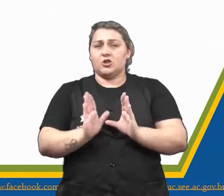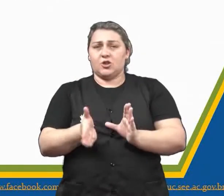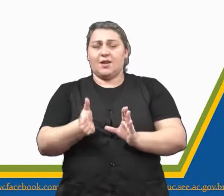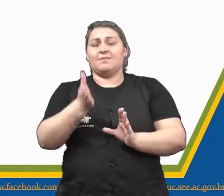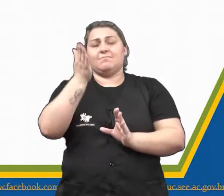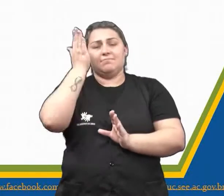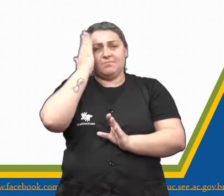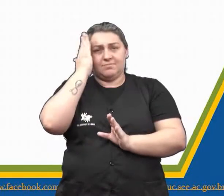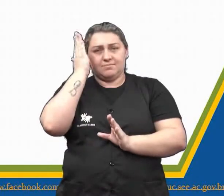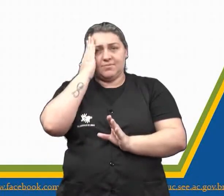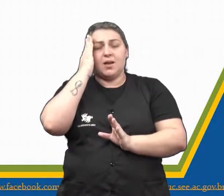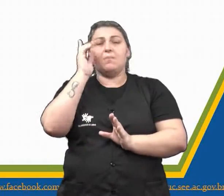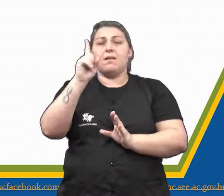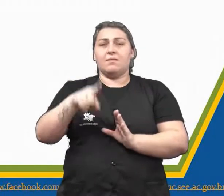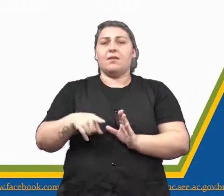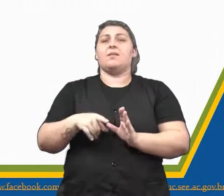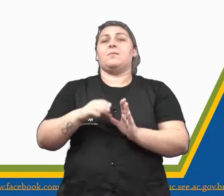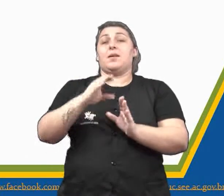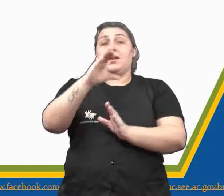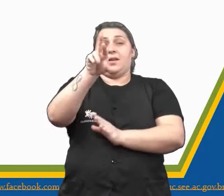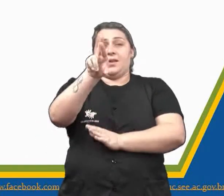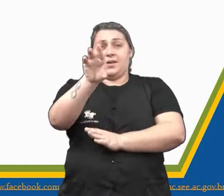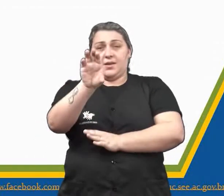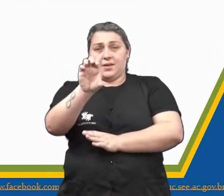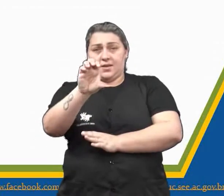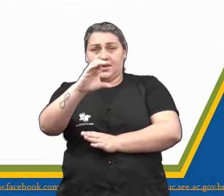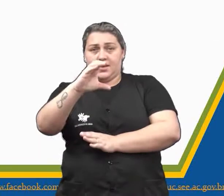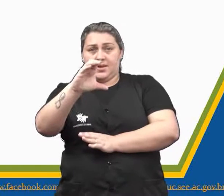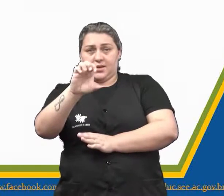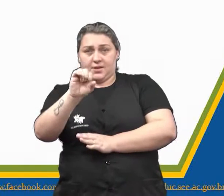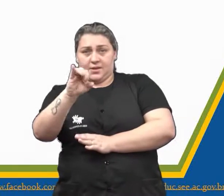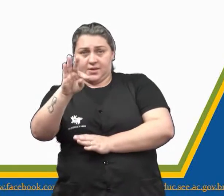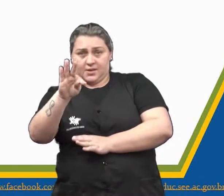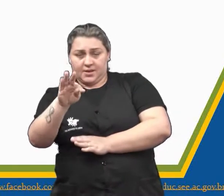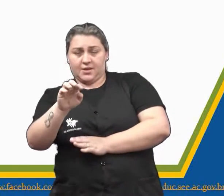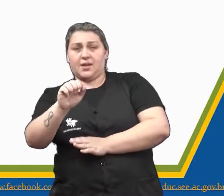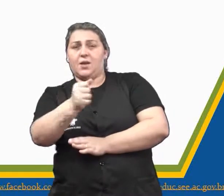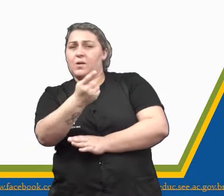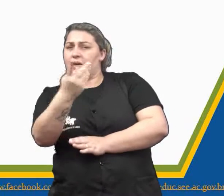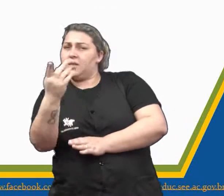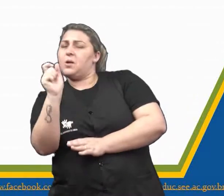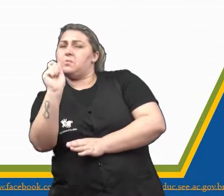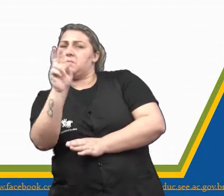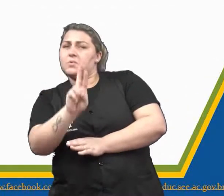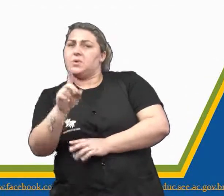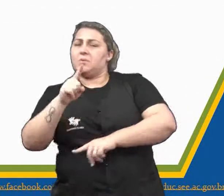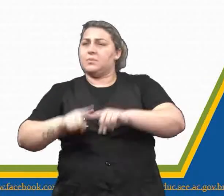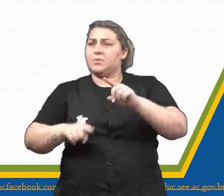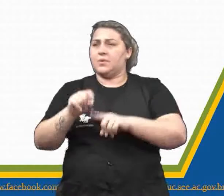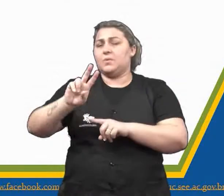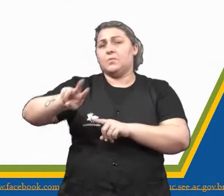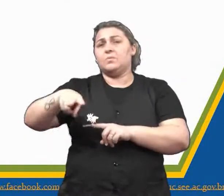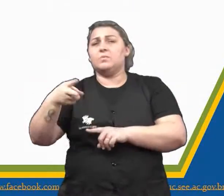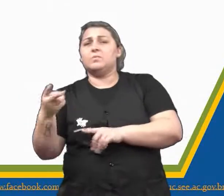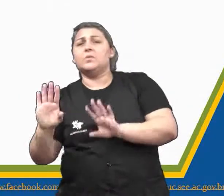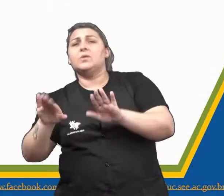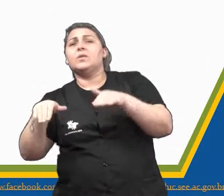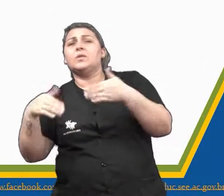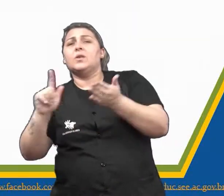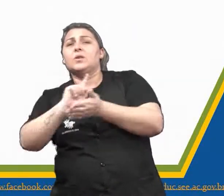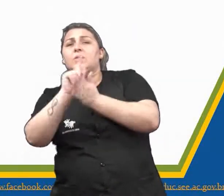sabe também que se trata de receita, né? Nós temos ali algumas quantidades, enfim. E ao lado, que gênero textual é esse